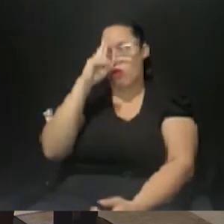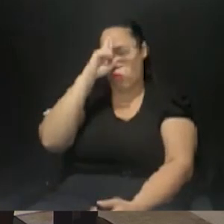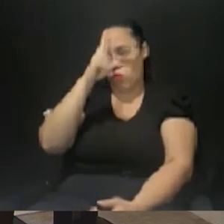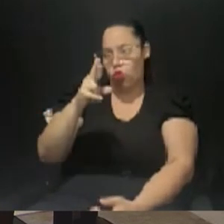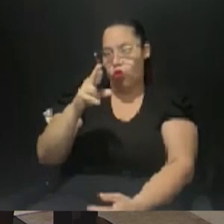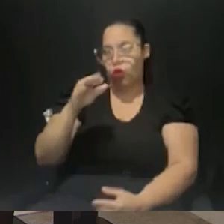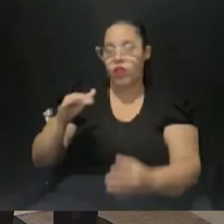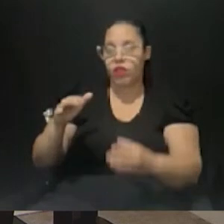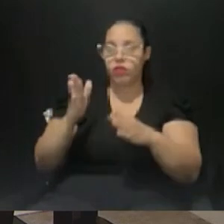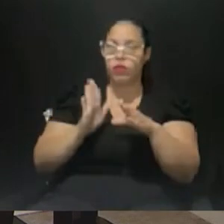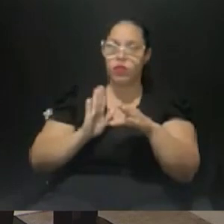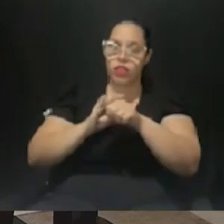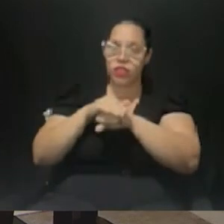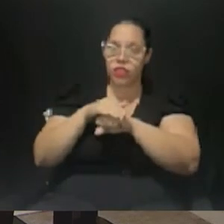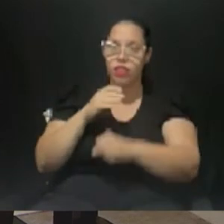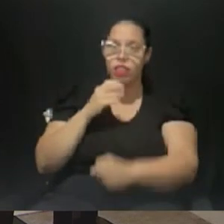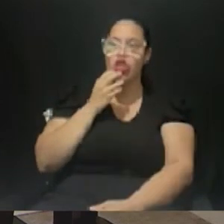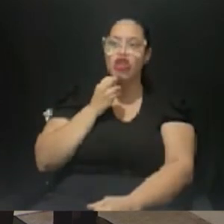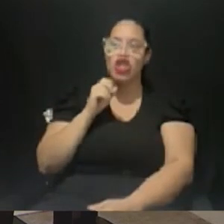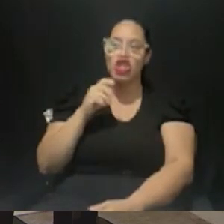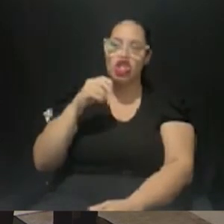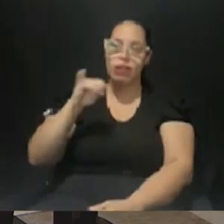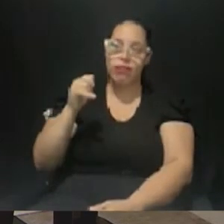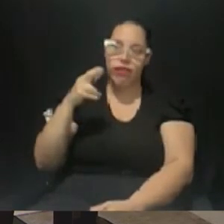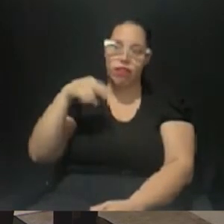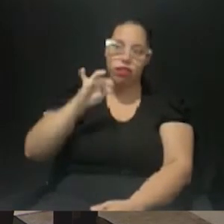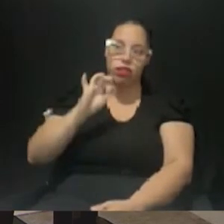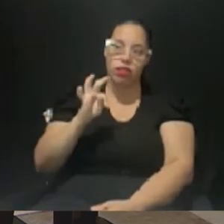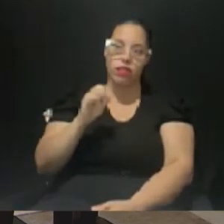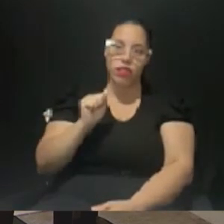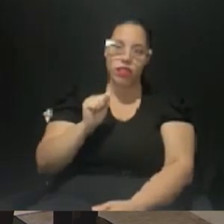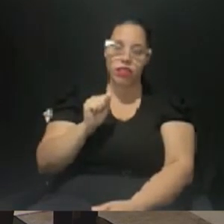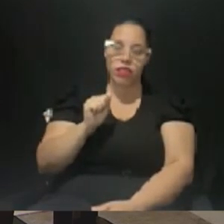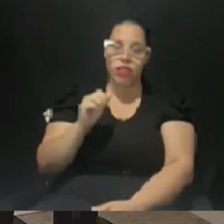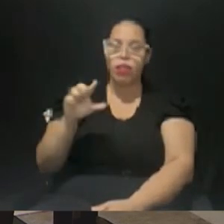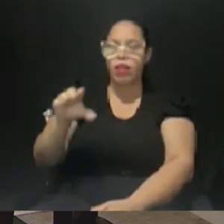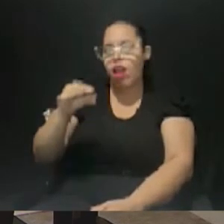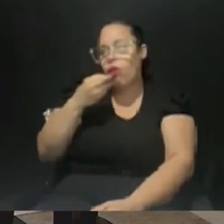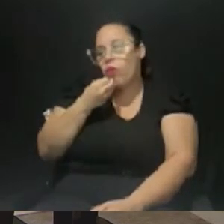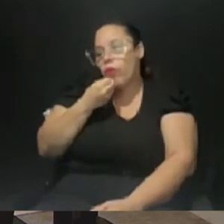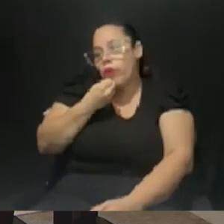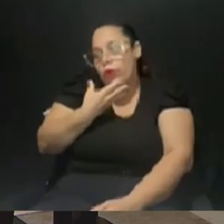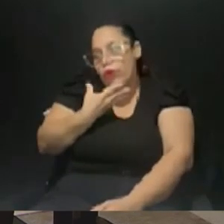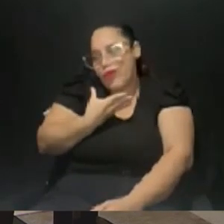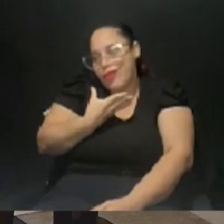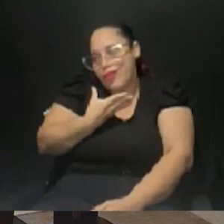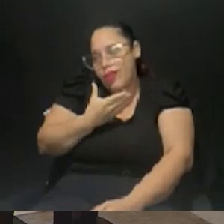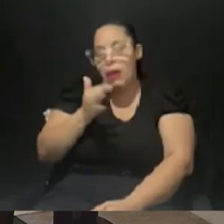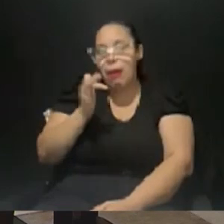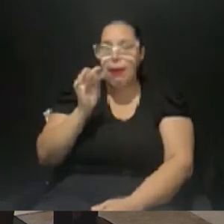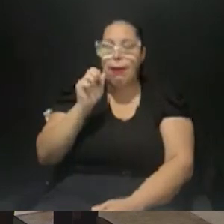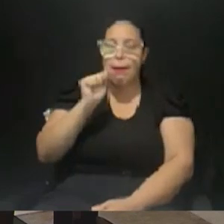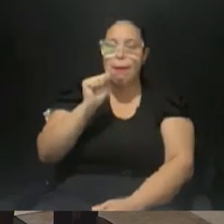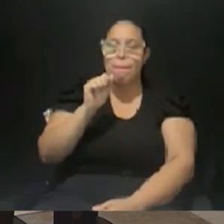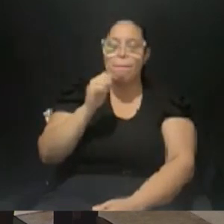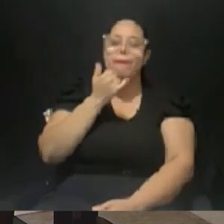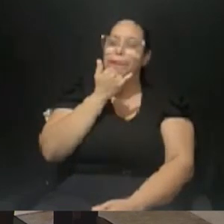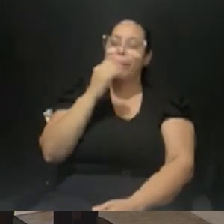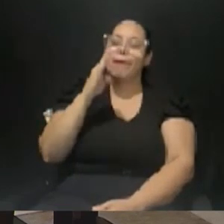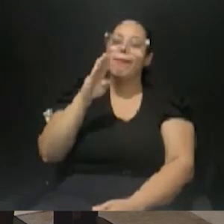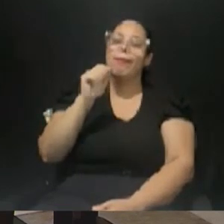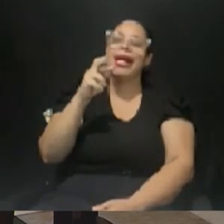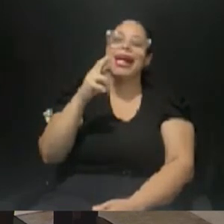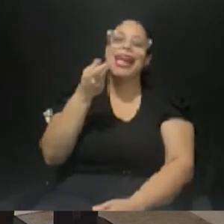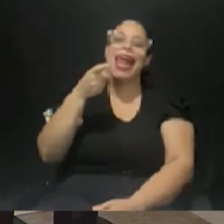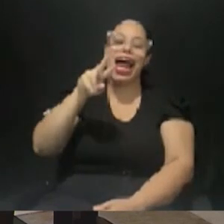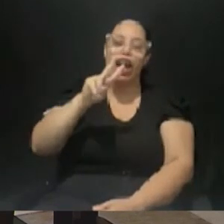a possibilidade de degustar um bom e tradicional bacalhau aqui no Faca. Nas terças-feiras, o